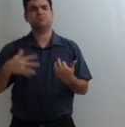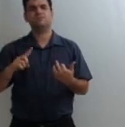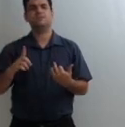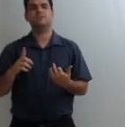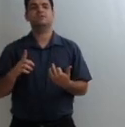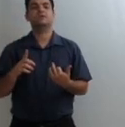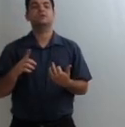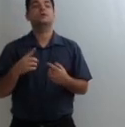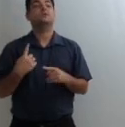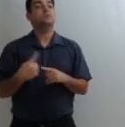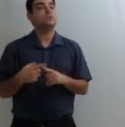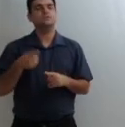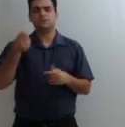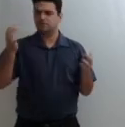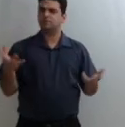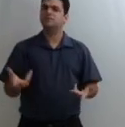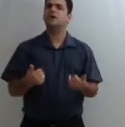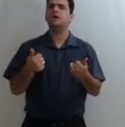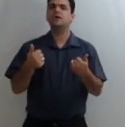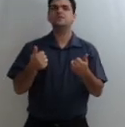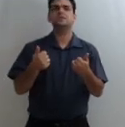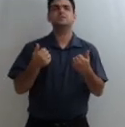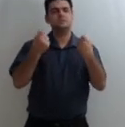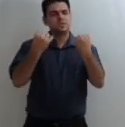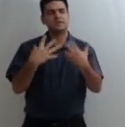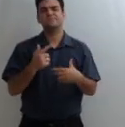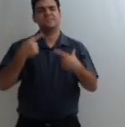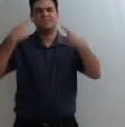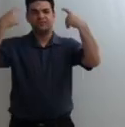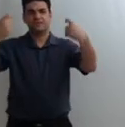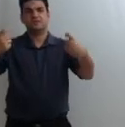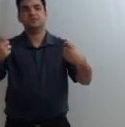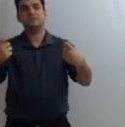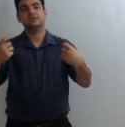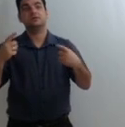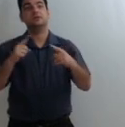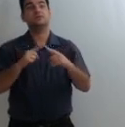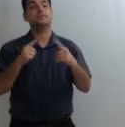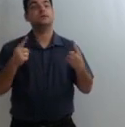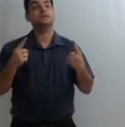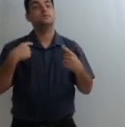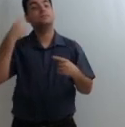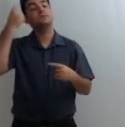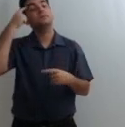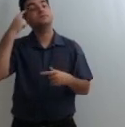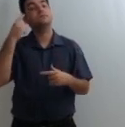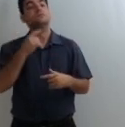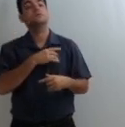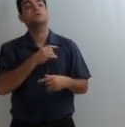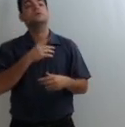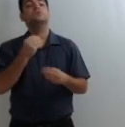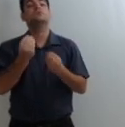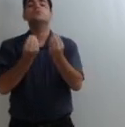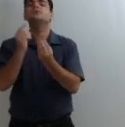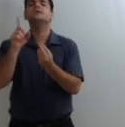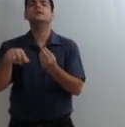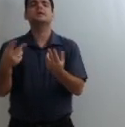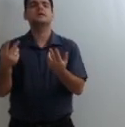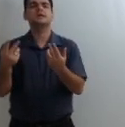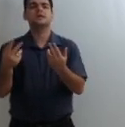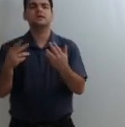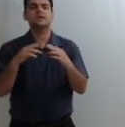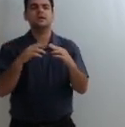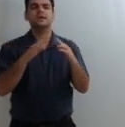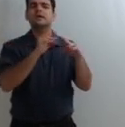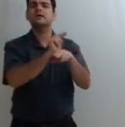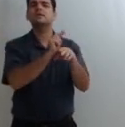senhor colocou bem a questão da gravidade, mas eu só temo pela fixação dessa medida cautelar, se não haveria possibilidade